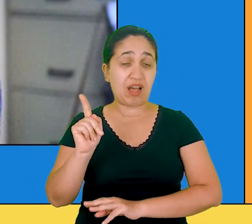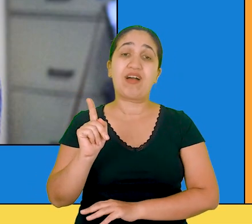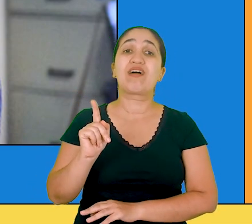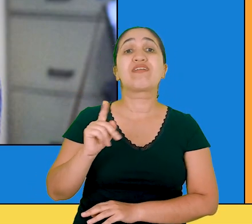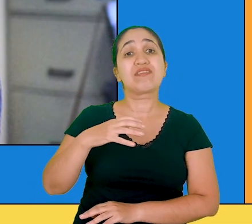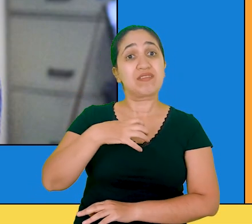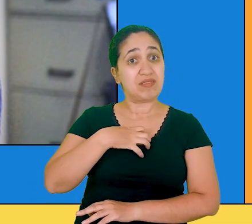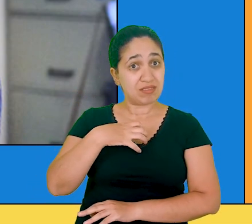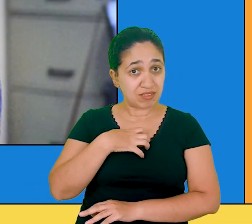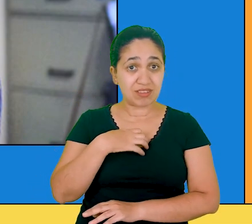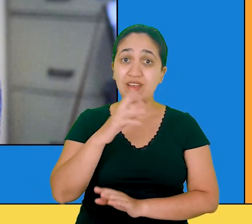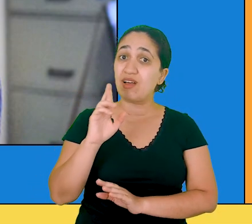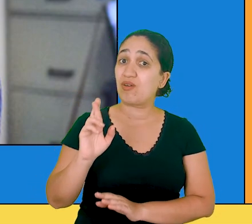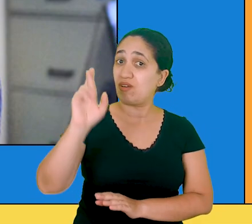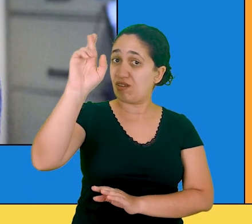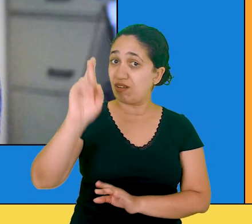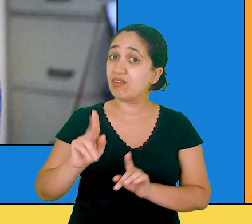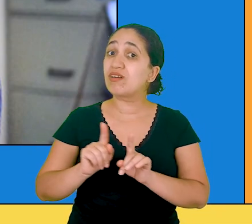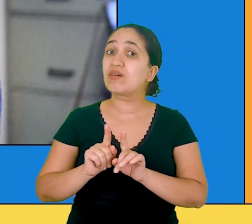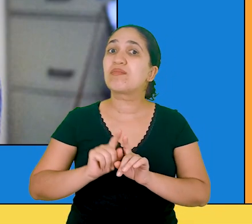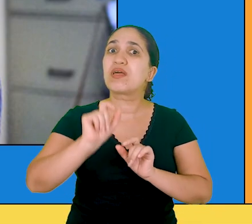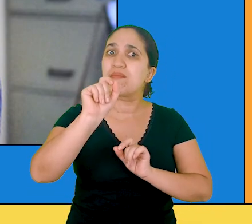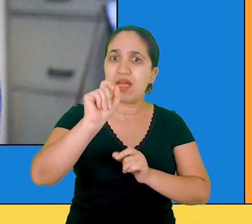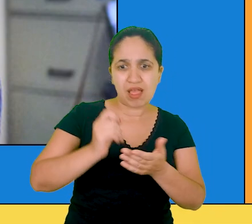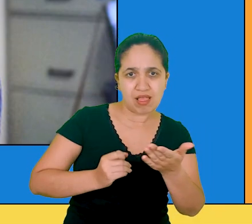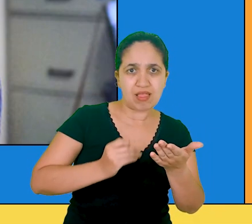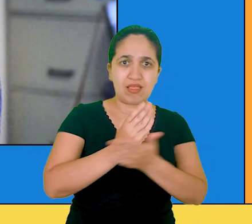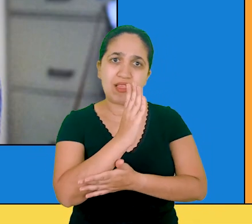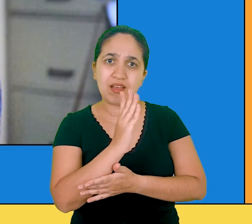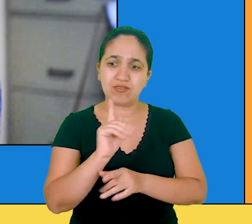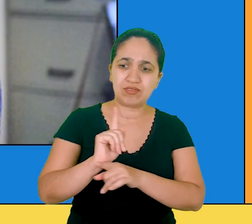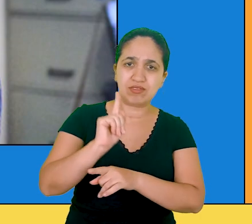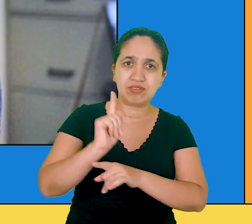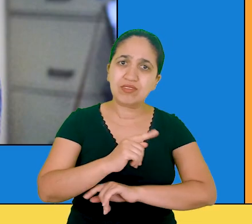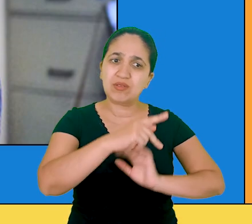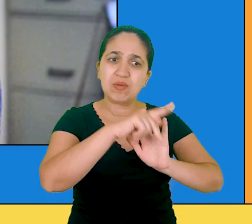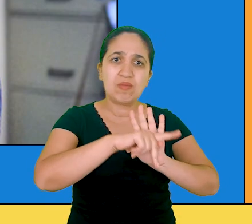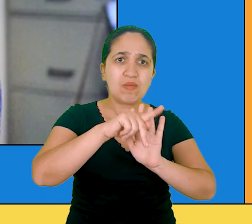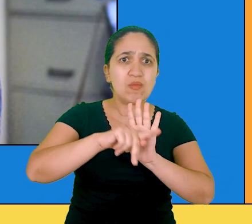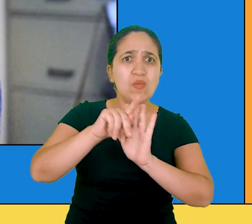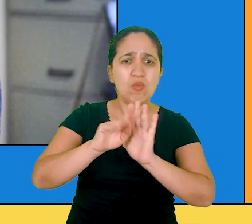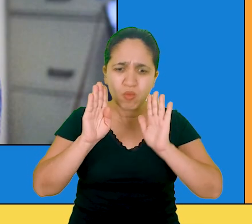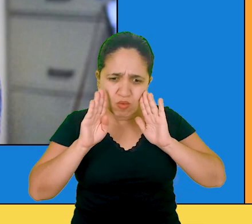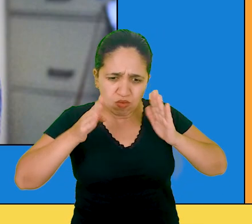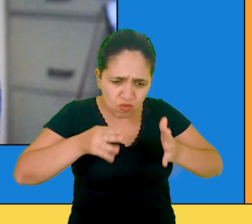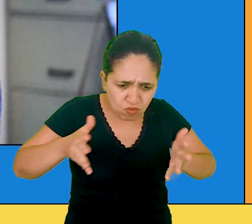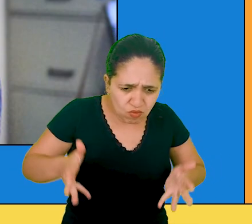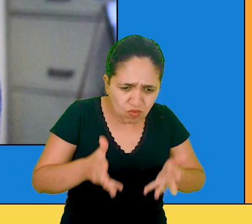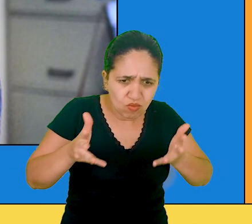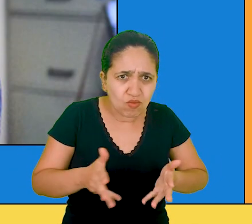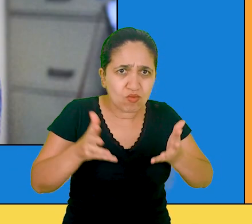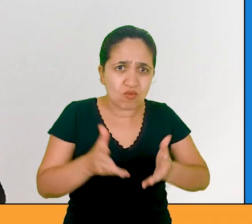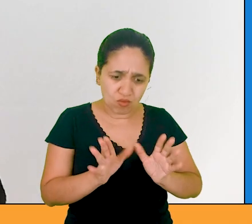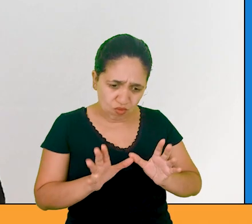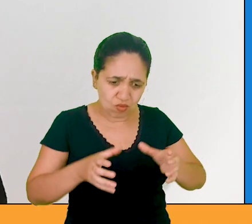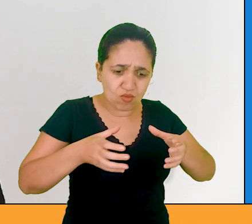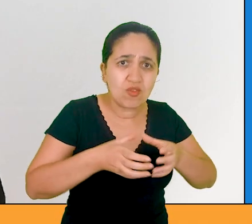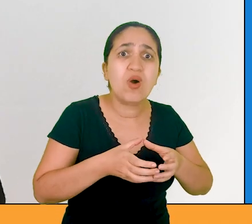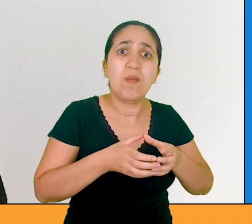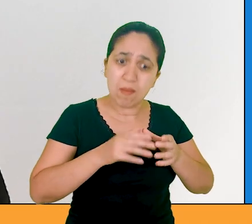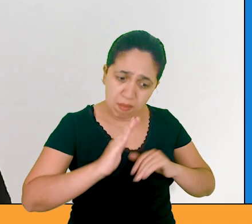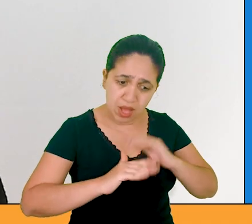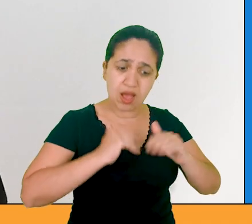Padeiro, sendo responsável pela aprovação e gestão de projetos voltados ao fortalecimento da aldeia.